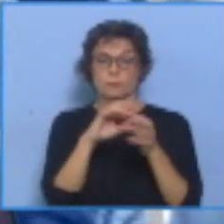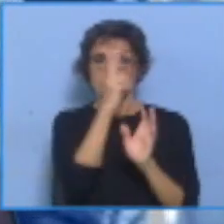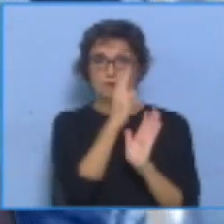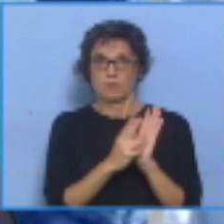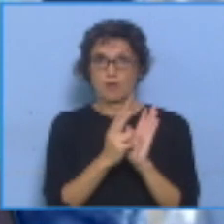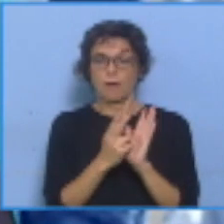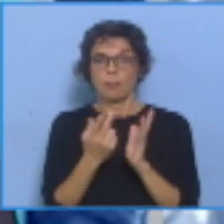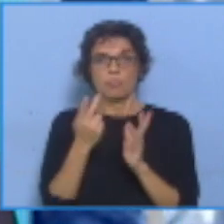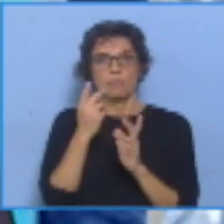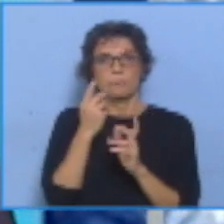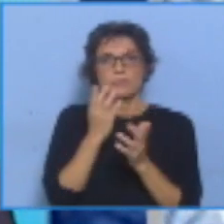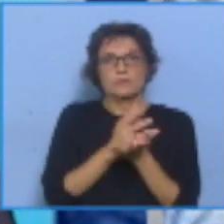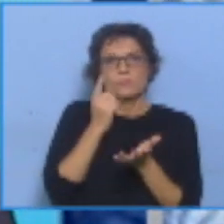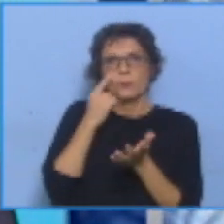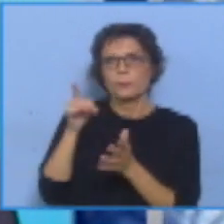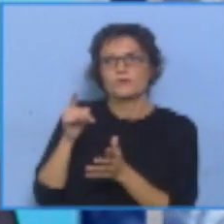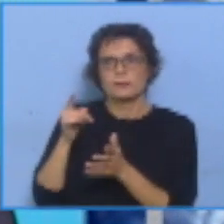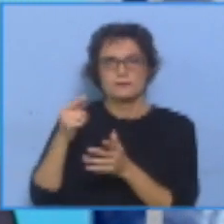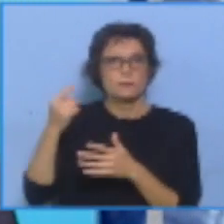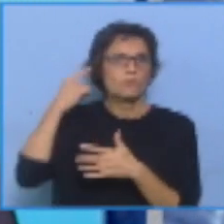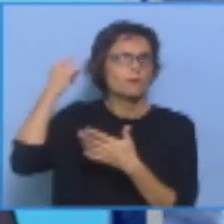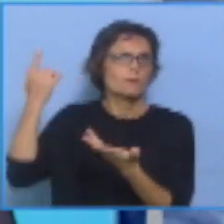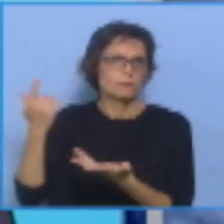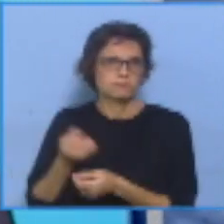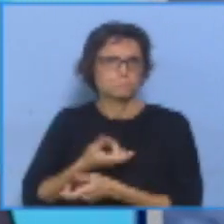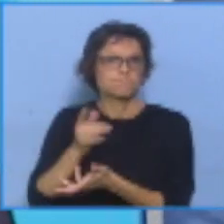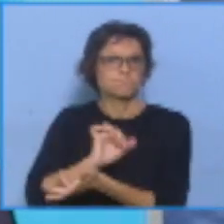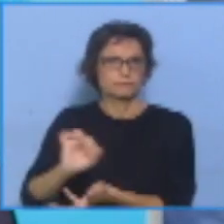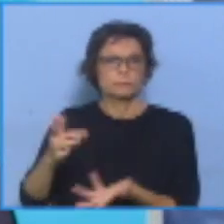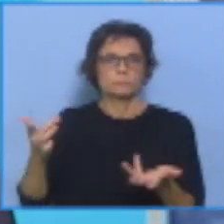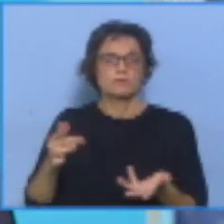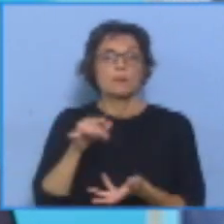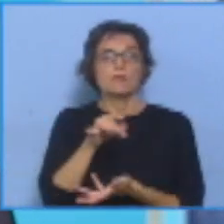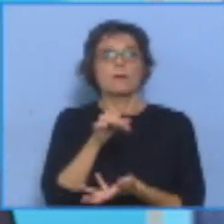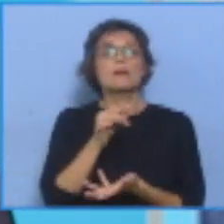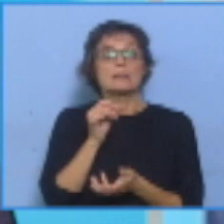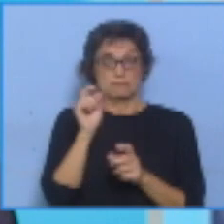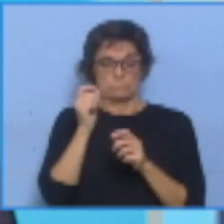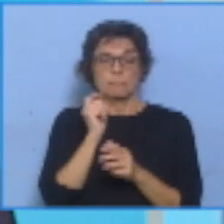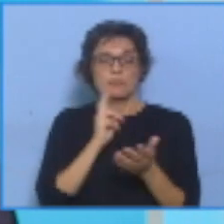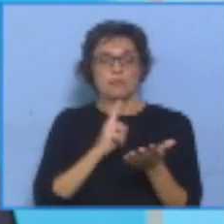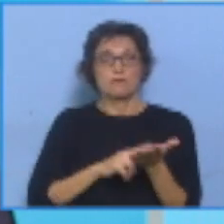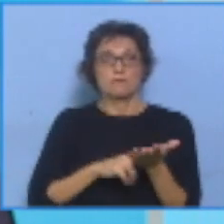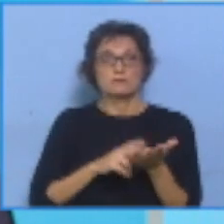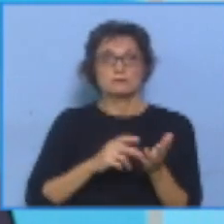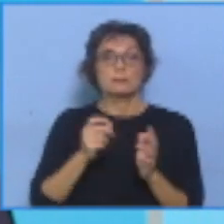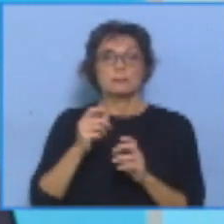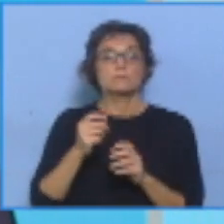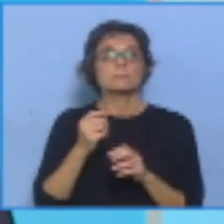obra, a obra é uma obra que os tem inspirado por todo o país, decorreram